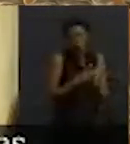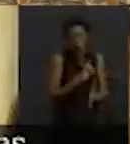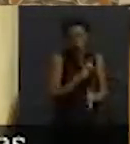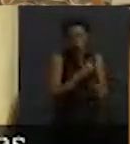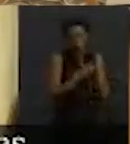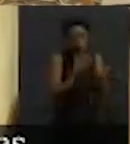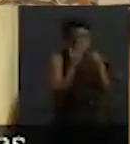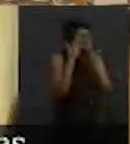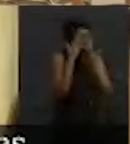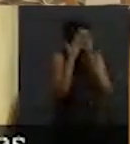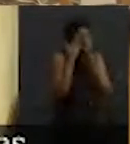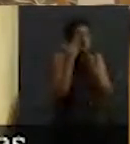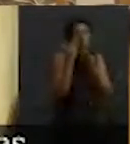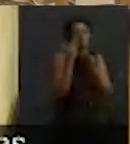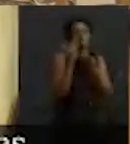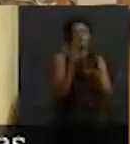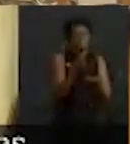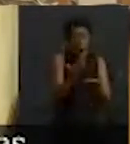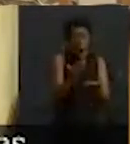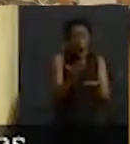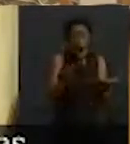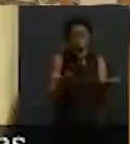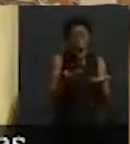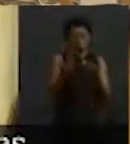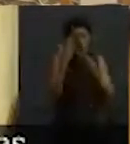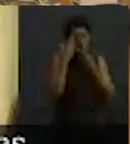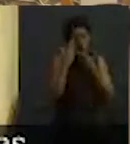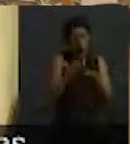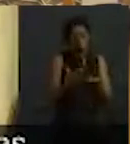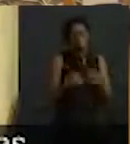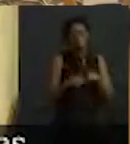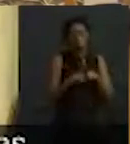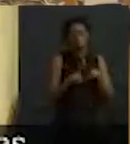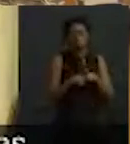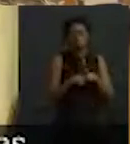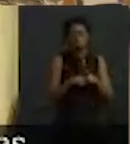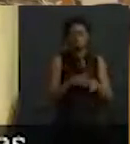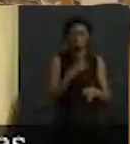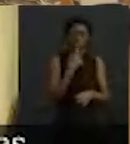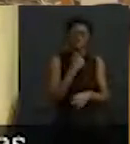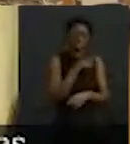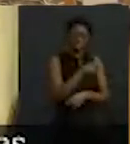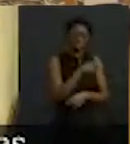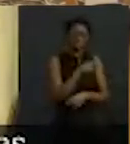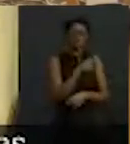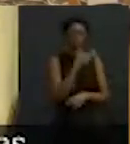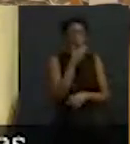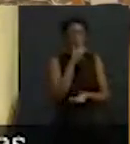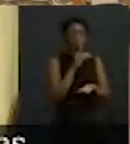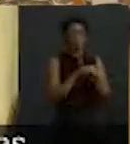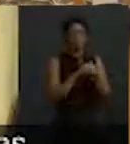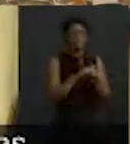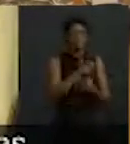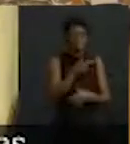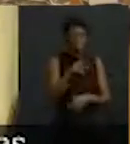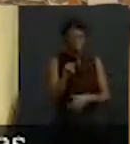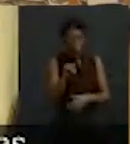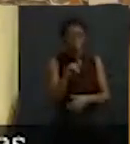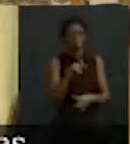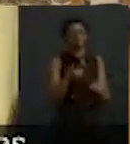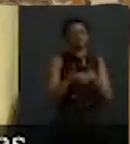e gratidão, nós expressamos pelo seu marido, pai das crianças, pelo trabalho,